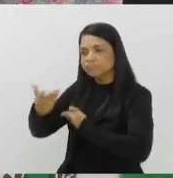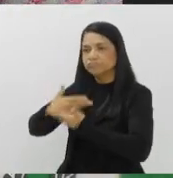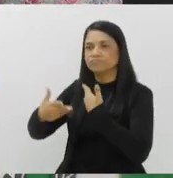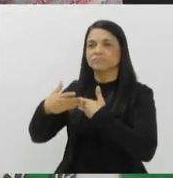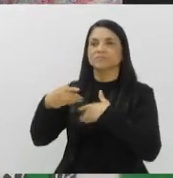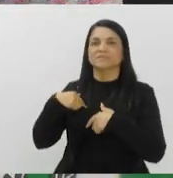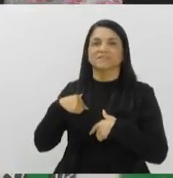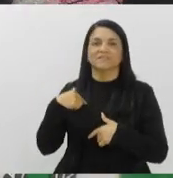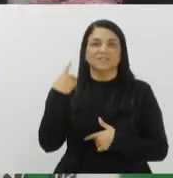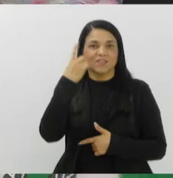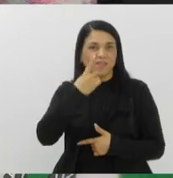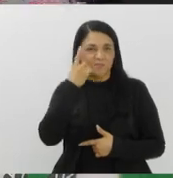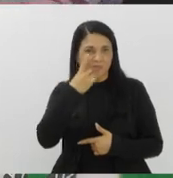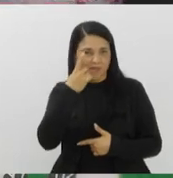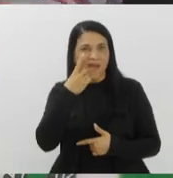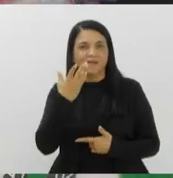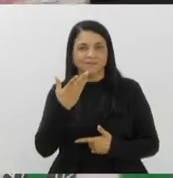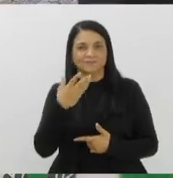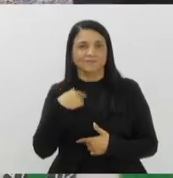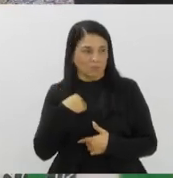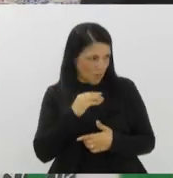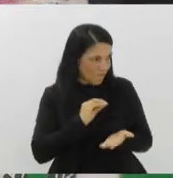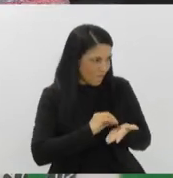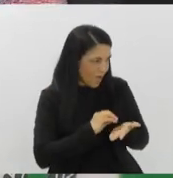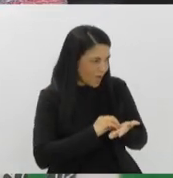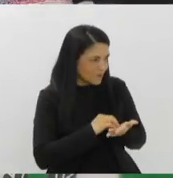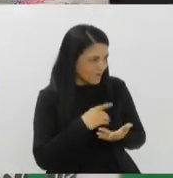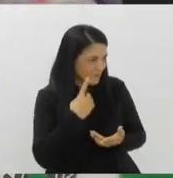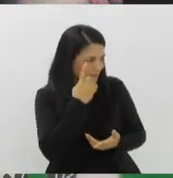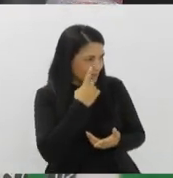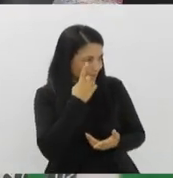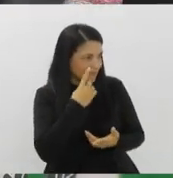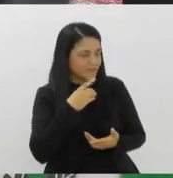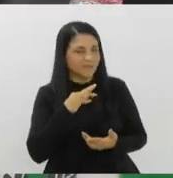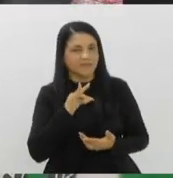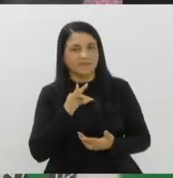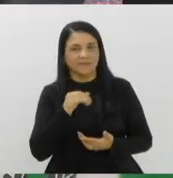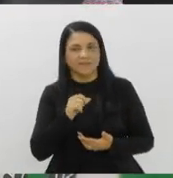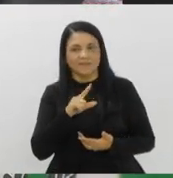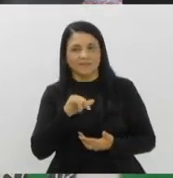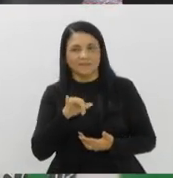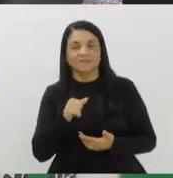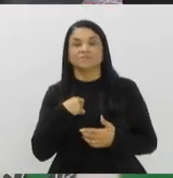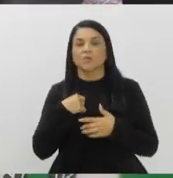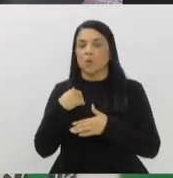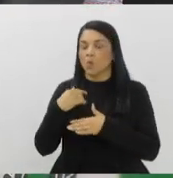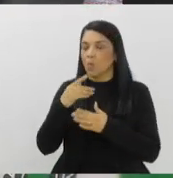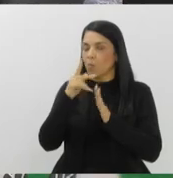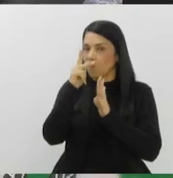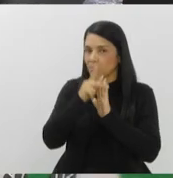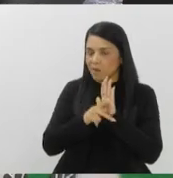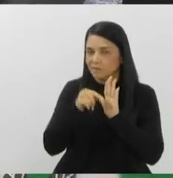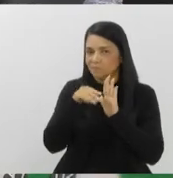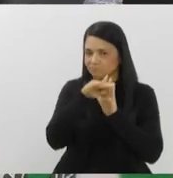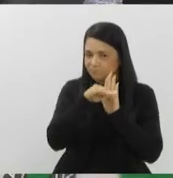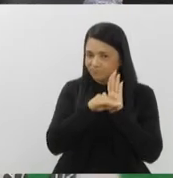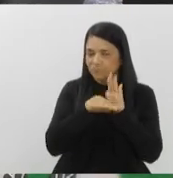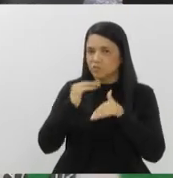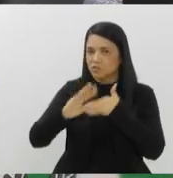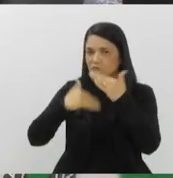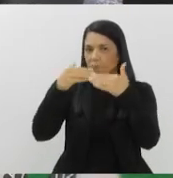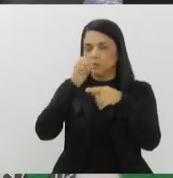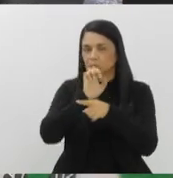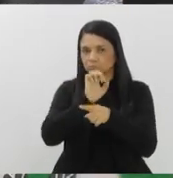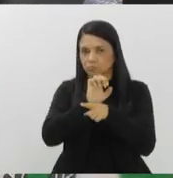nos falta, né, deputada Marina? Para que um plano de desenvolvimento do Estado garanta